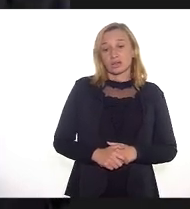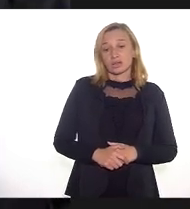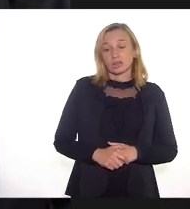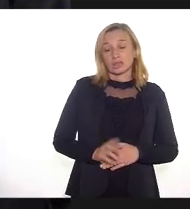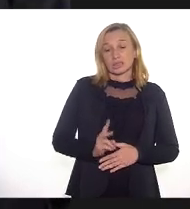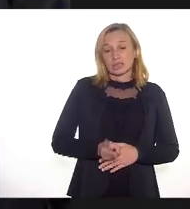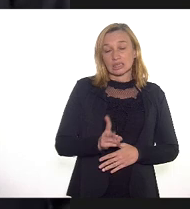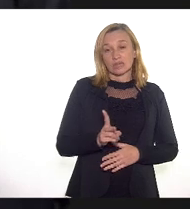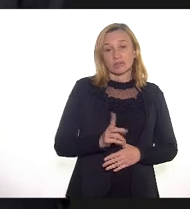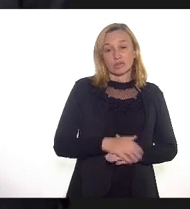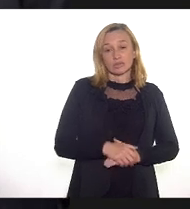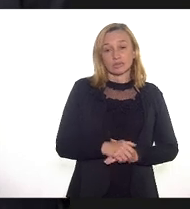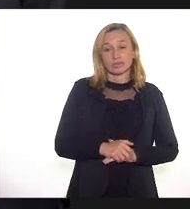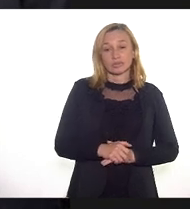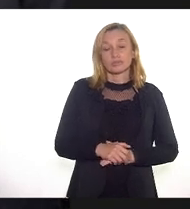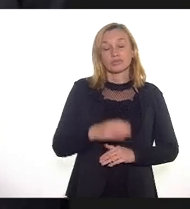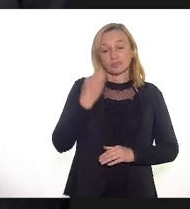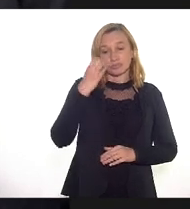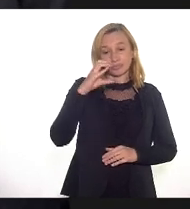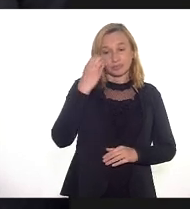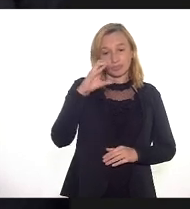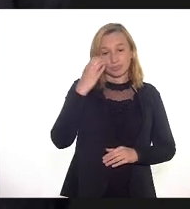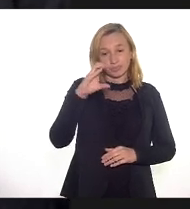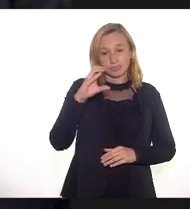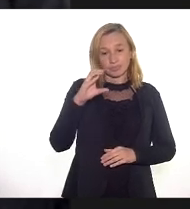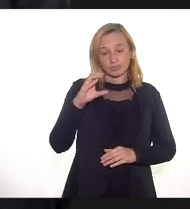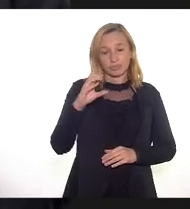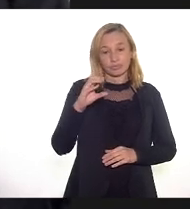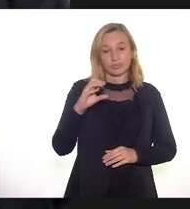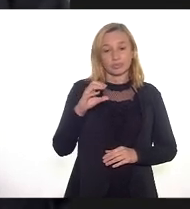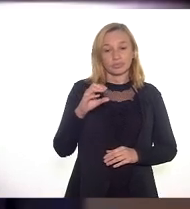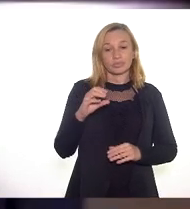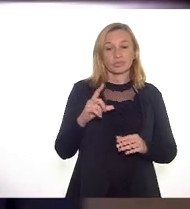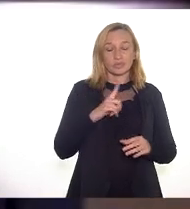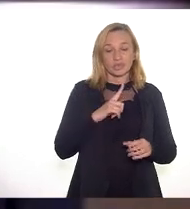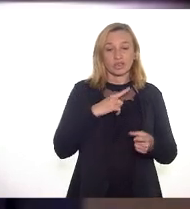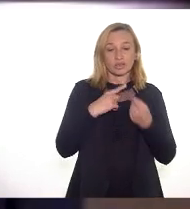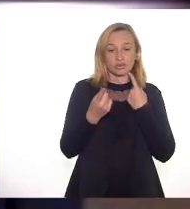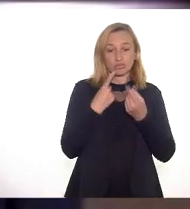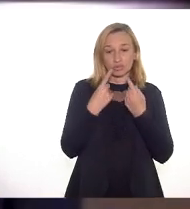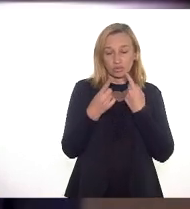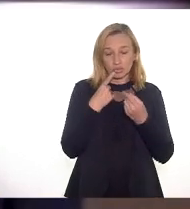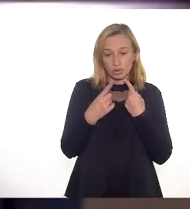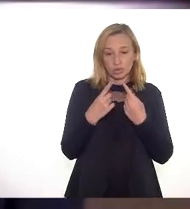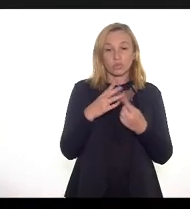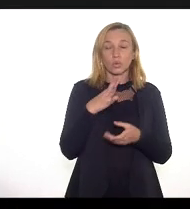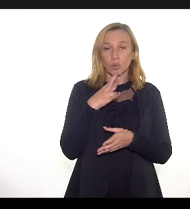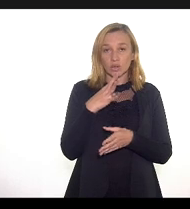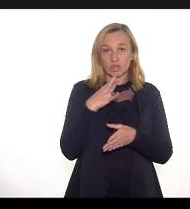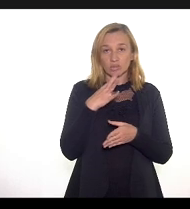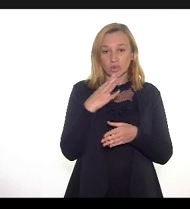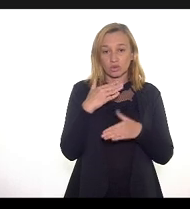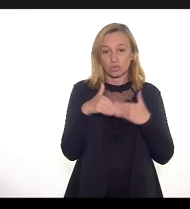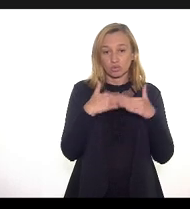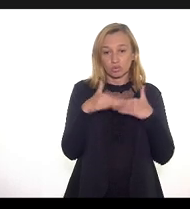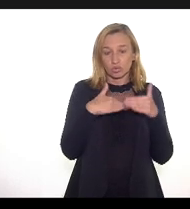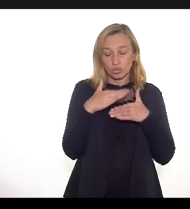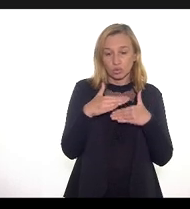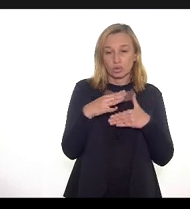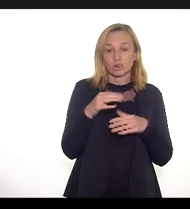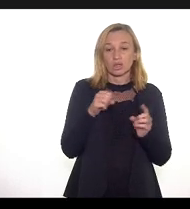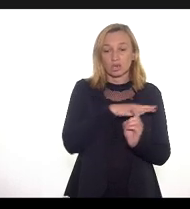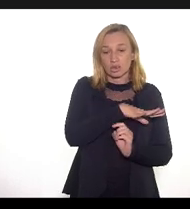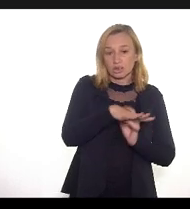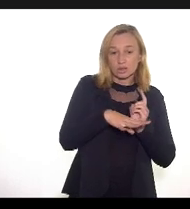sempre quando a ciência vem promovendo o debate, vem promovendo o conhecimento e a sociedade